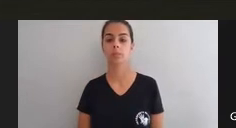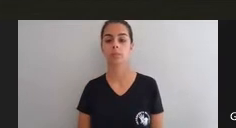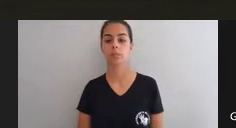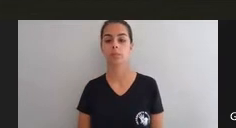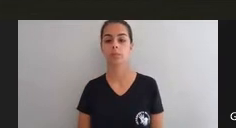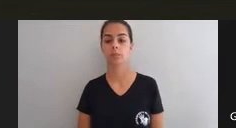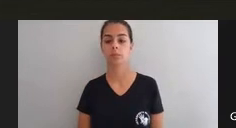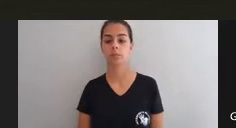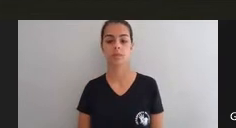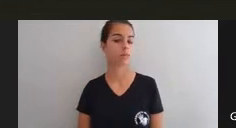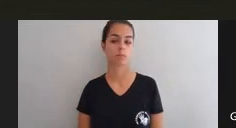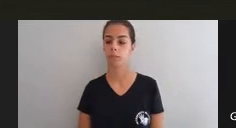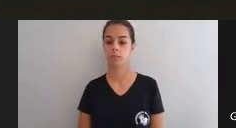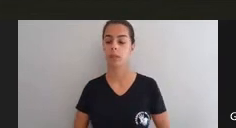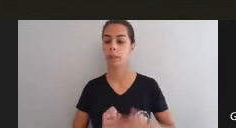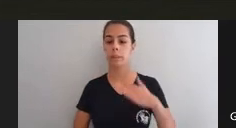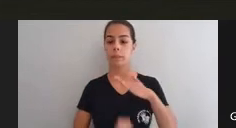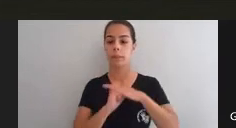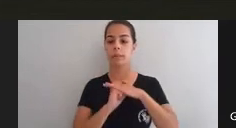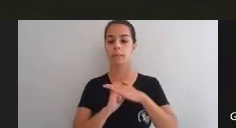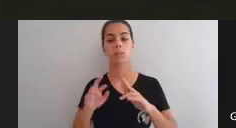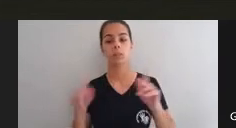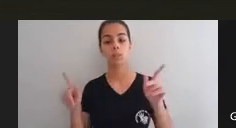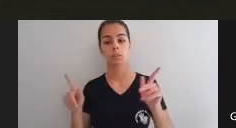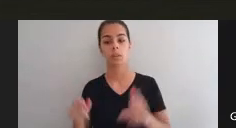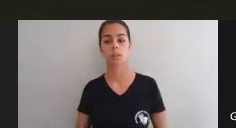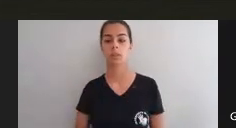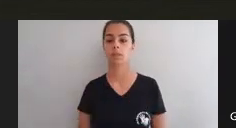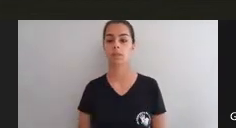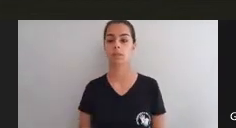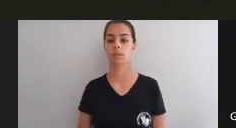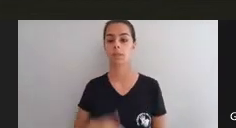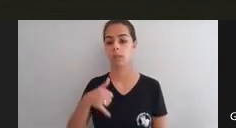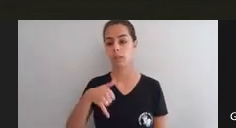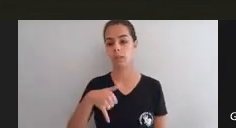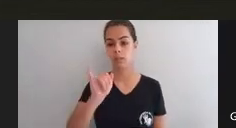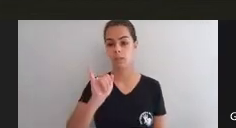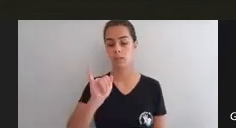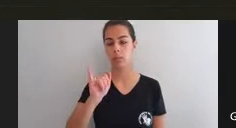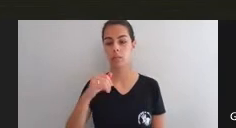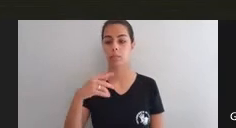Não, pressão é diferente, né? A gente tem YP